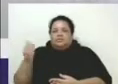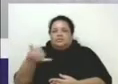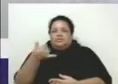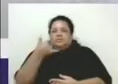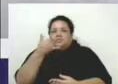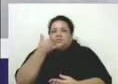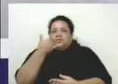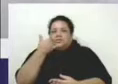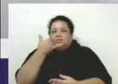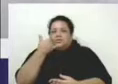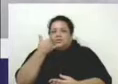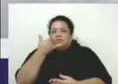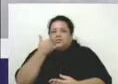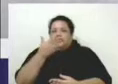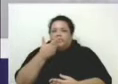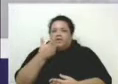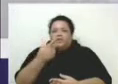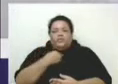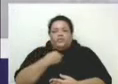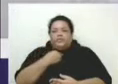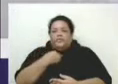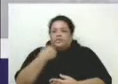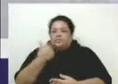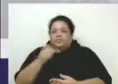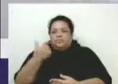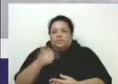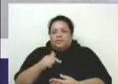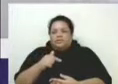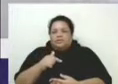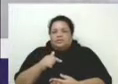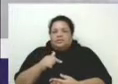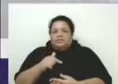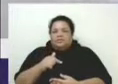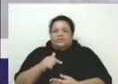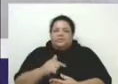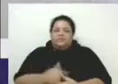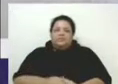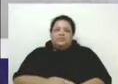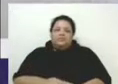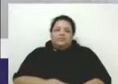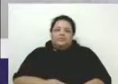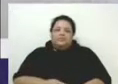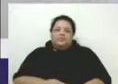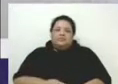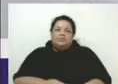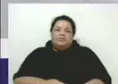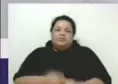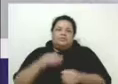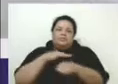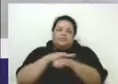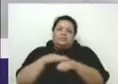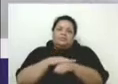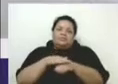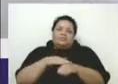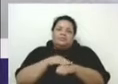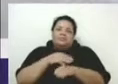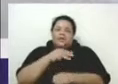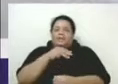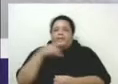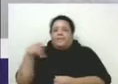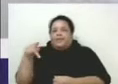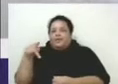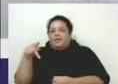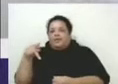escola, não tem vaga, perto da casa. Eu falei, vamos falar com o Ministério Público, vamos falar com o